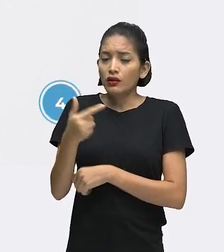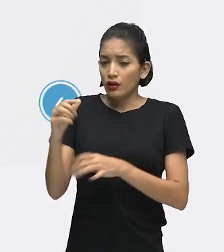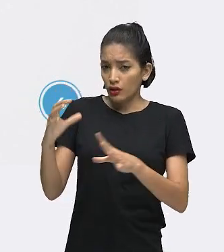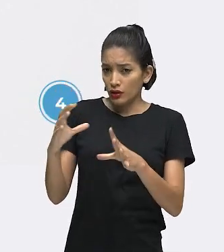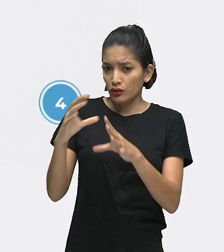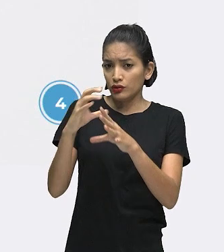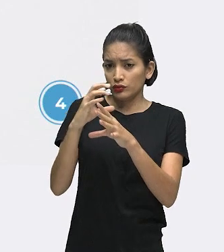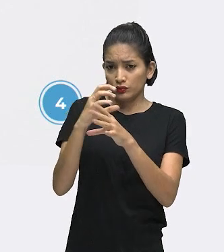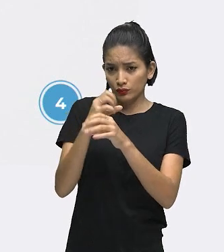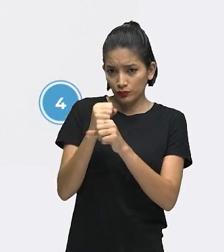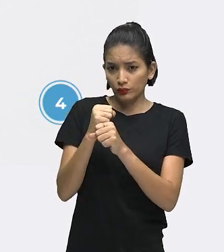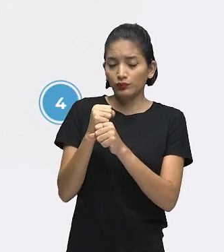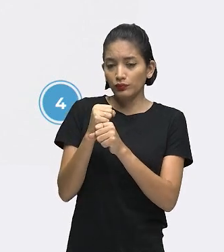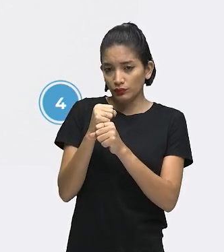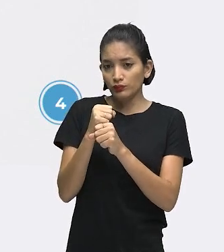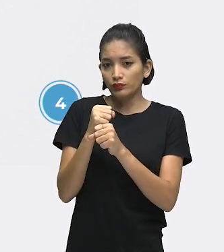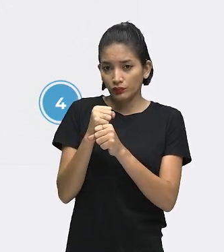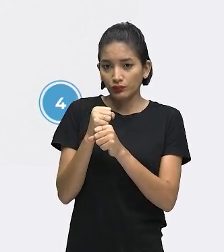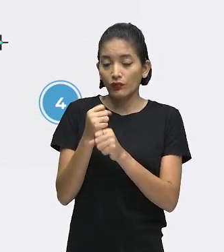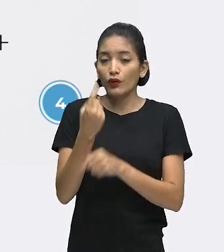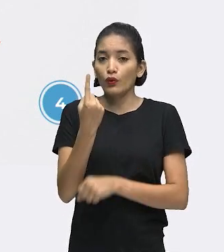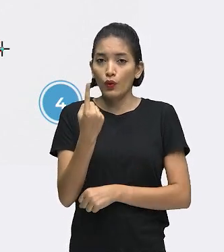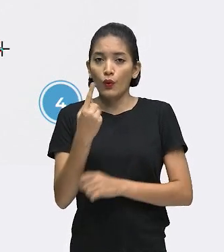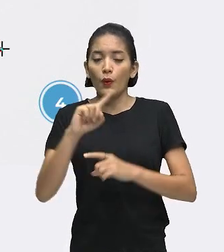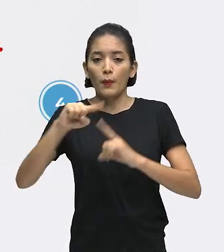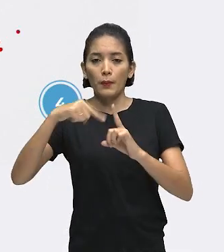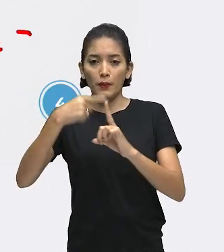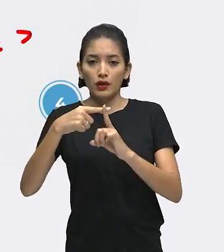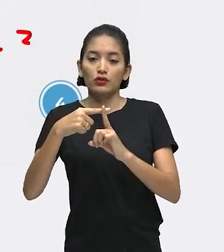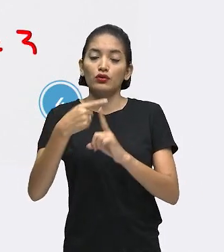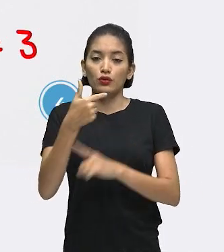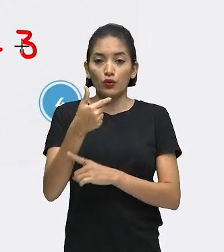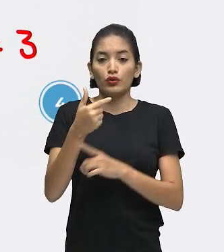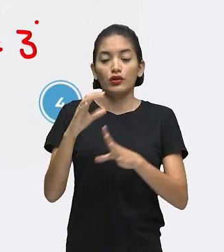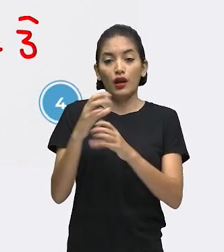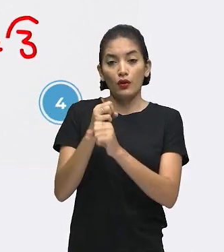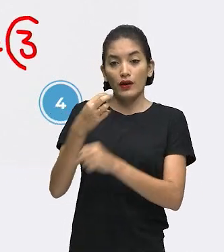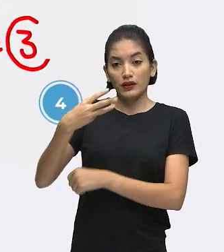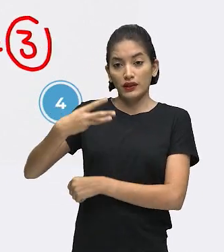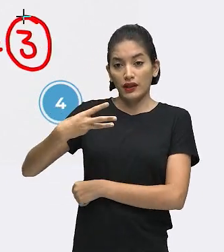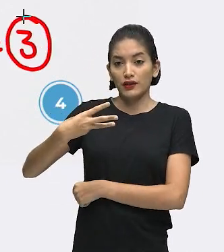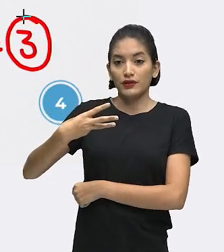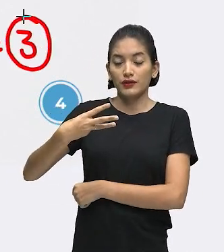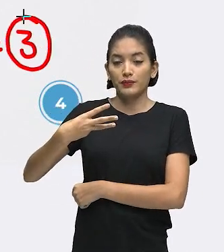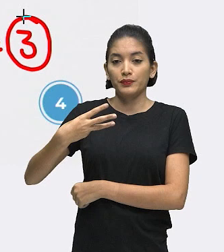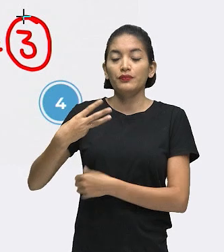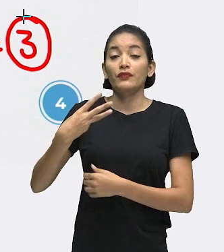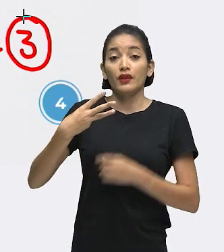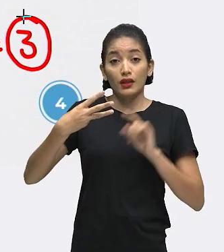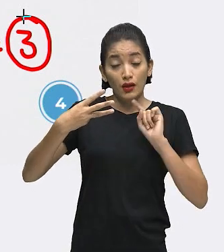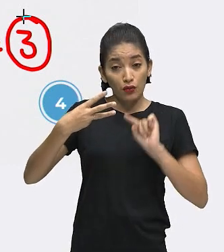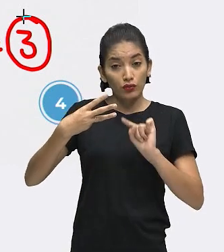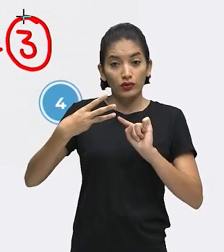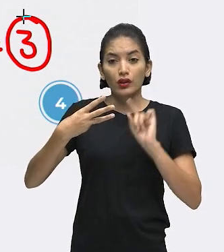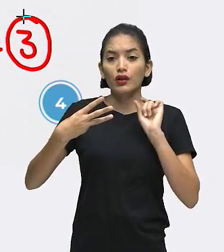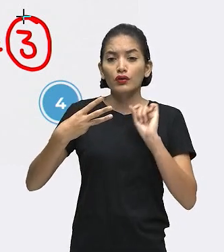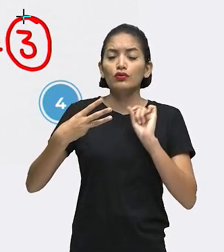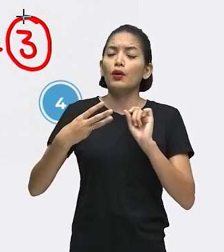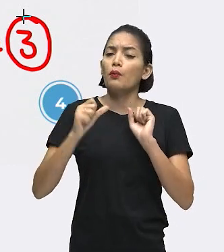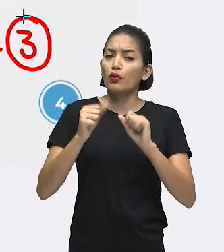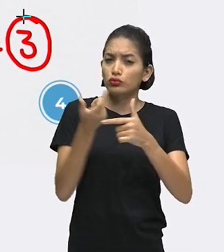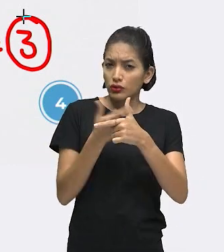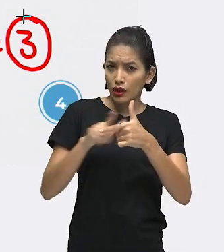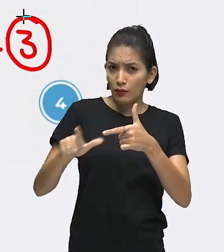do 12, 1 mais 2 é igual a 3. E o 3, obviamente, ele é divisível